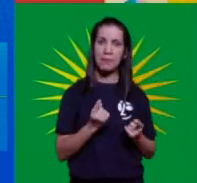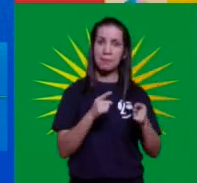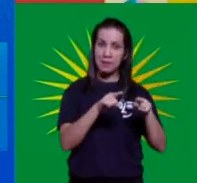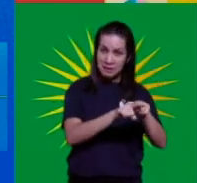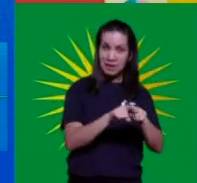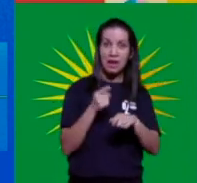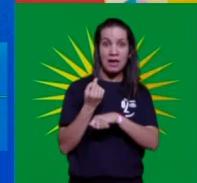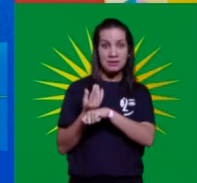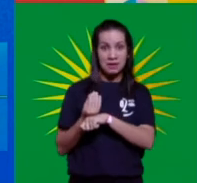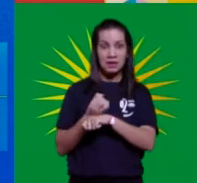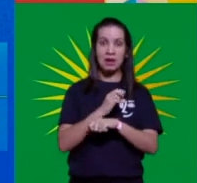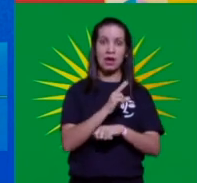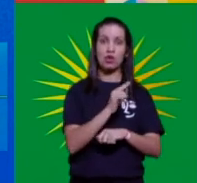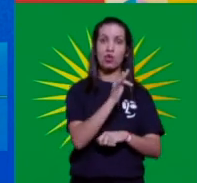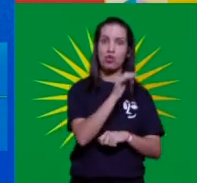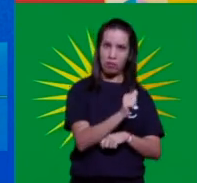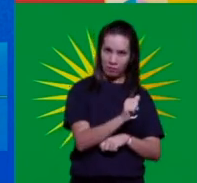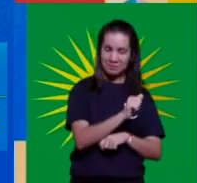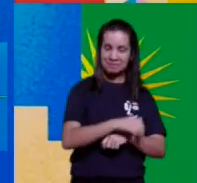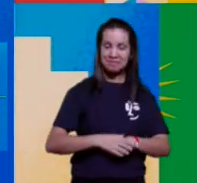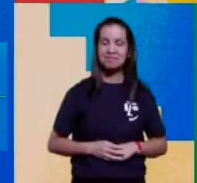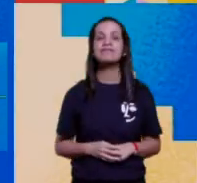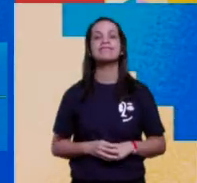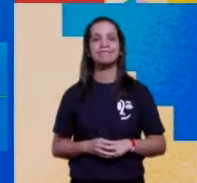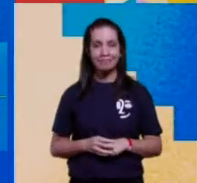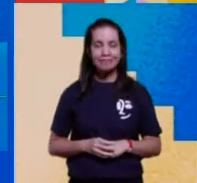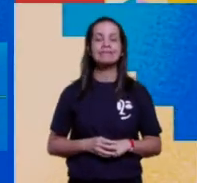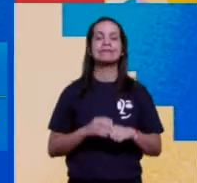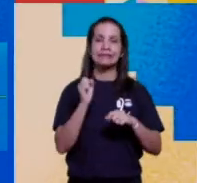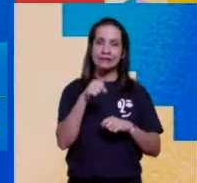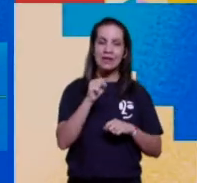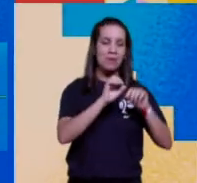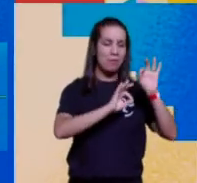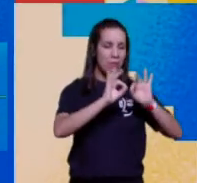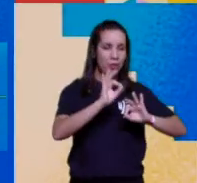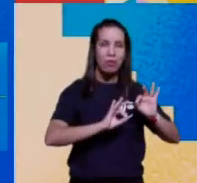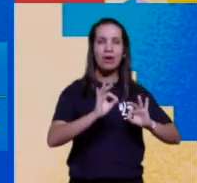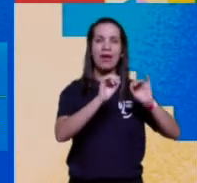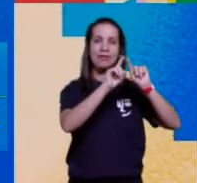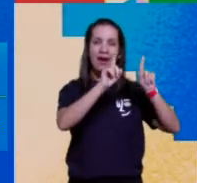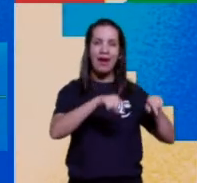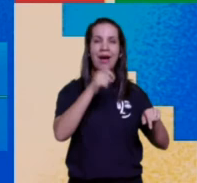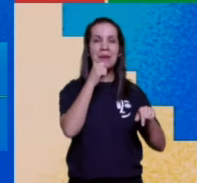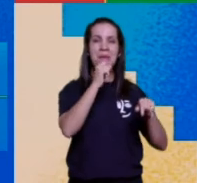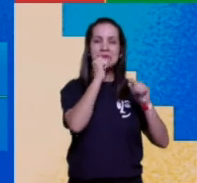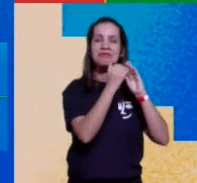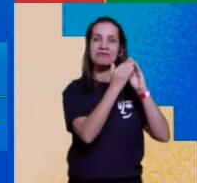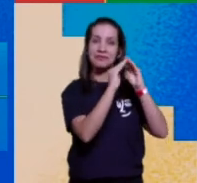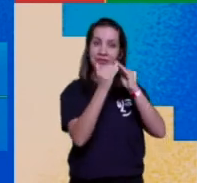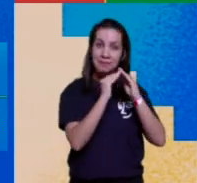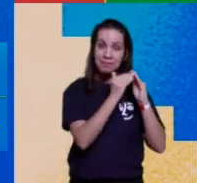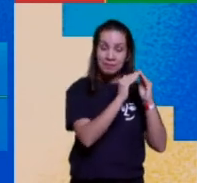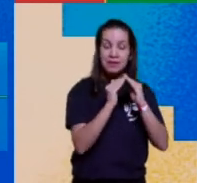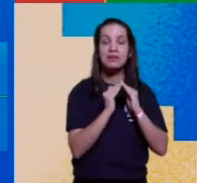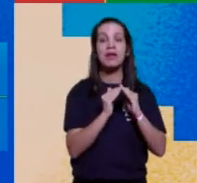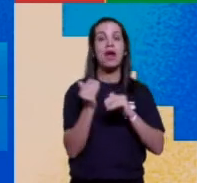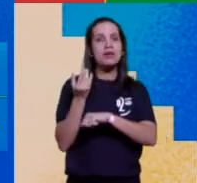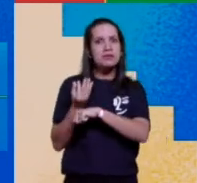Santander faz com a CUFA, Central Única das Favelas, especificamente no projeto Mães da Favela. Está no DNA do Santander